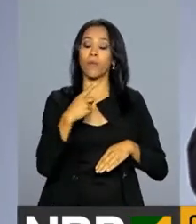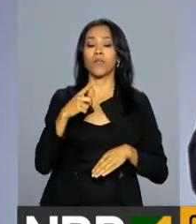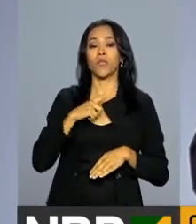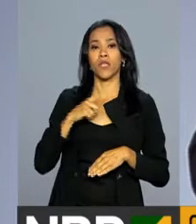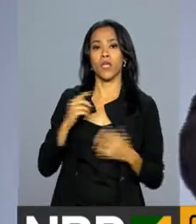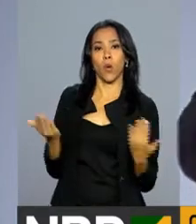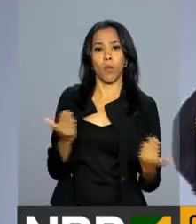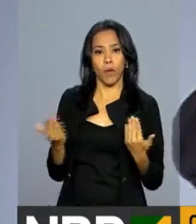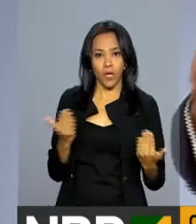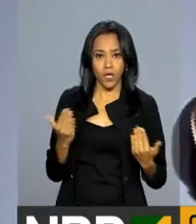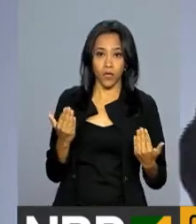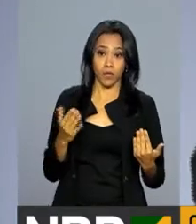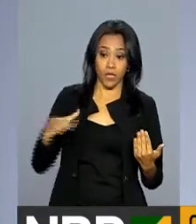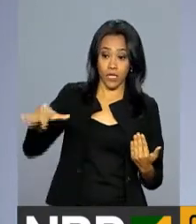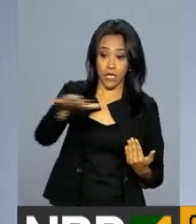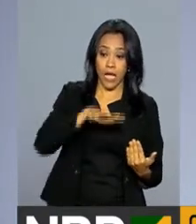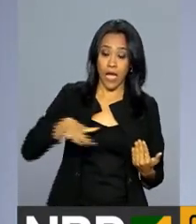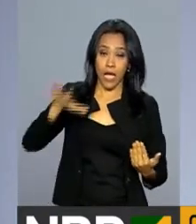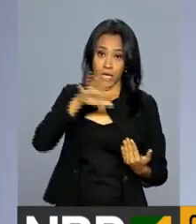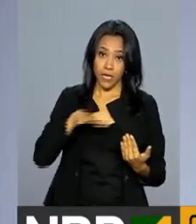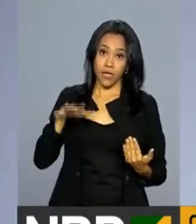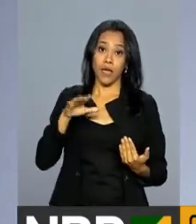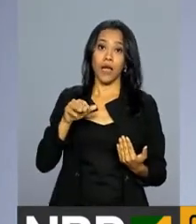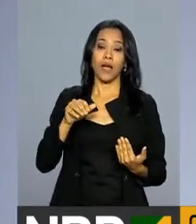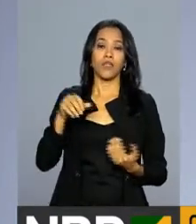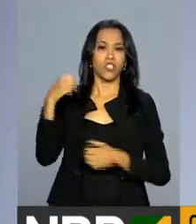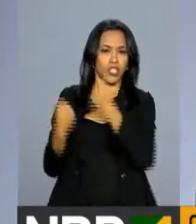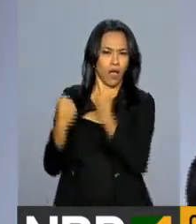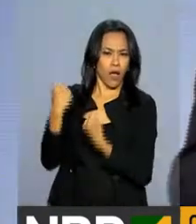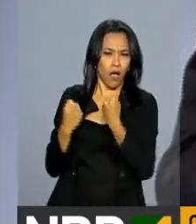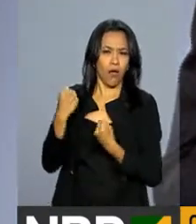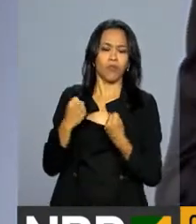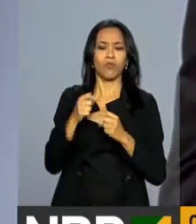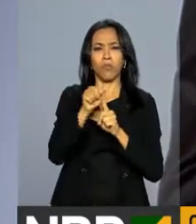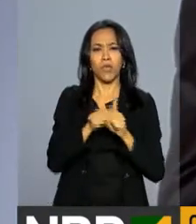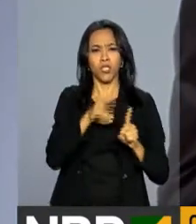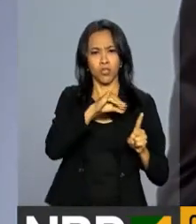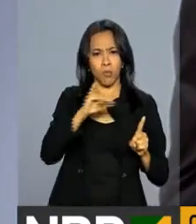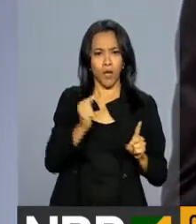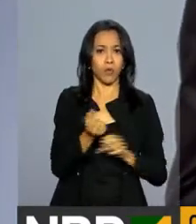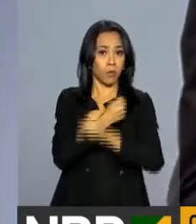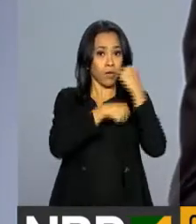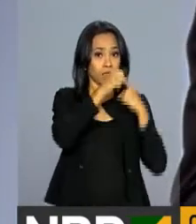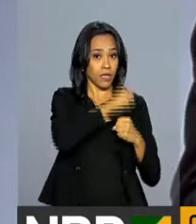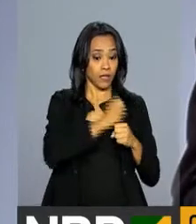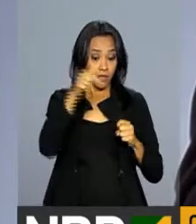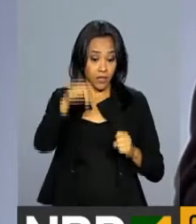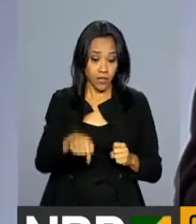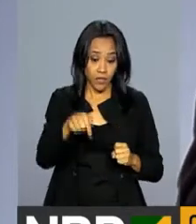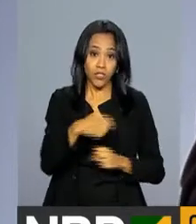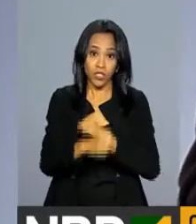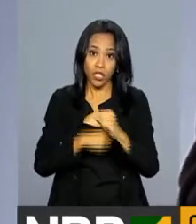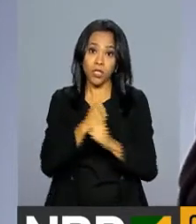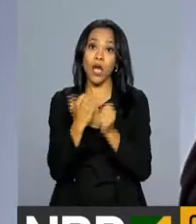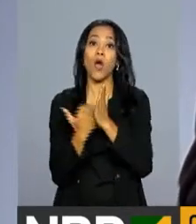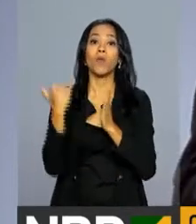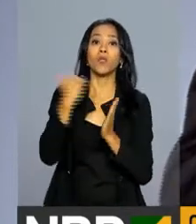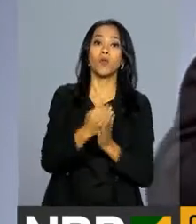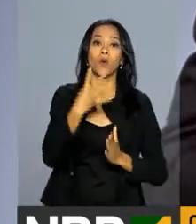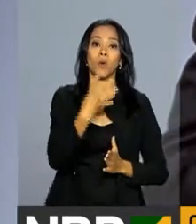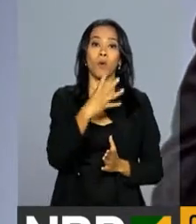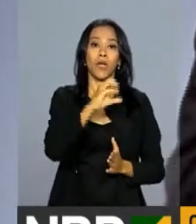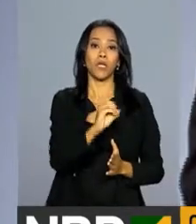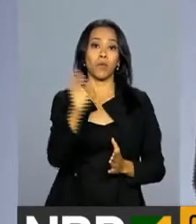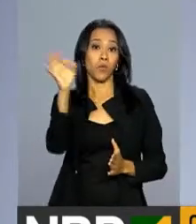a produção do setor automotivo é de maio do ano passado com maio deste ano aumentou 40% a produção